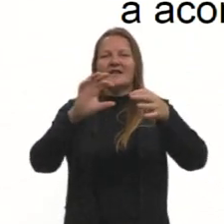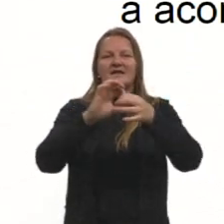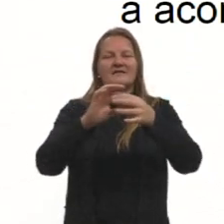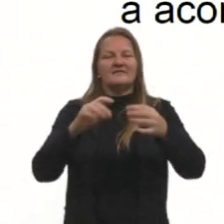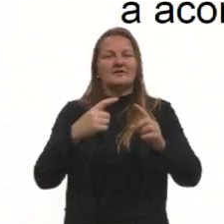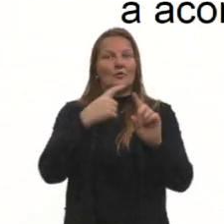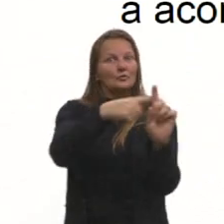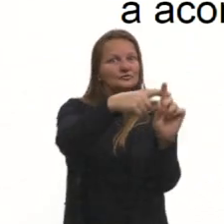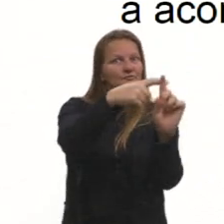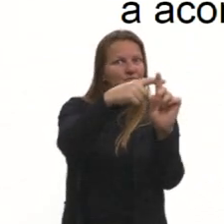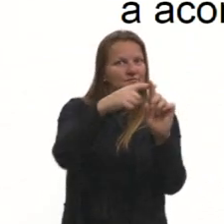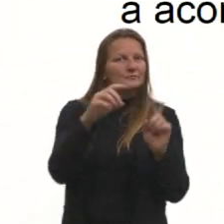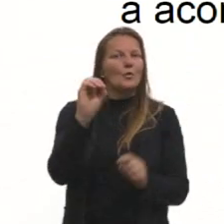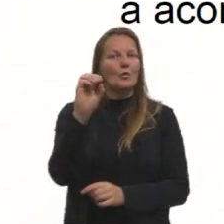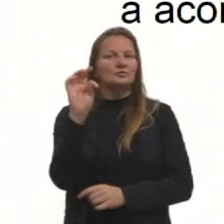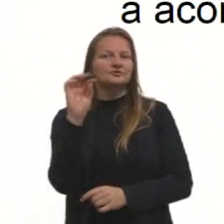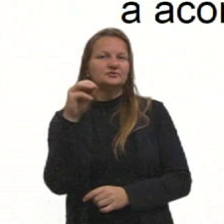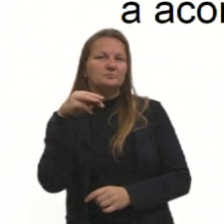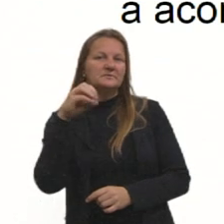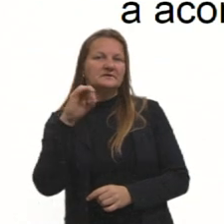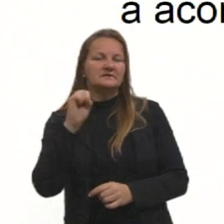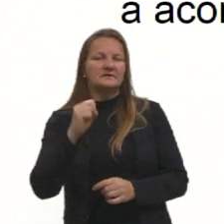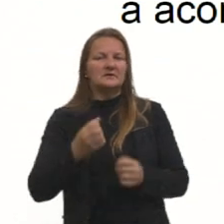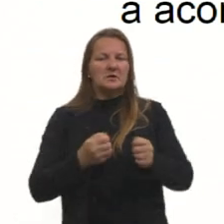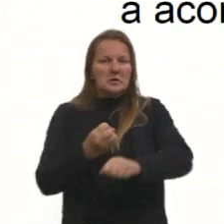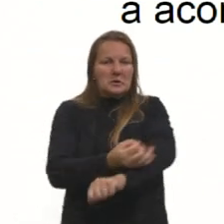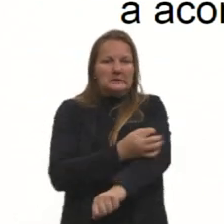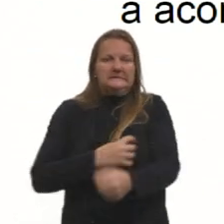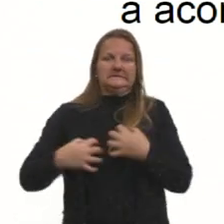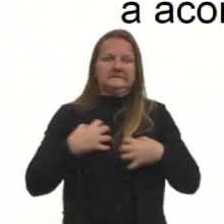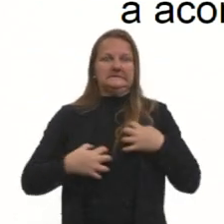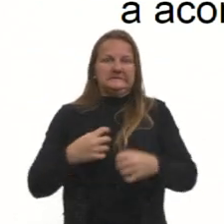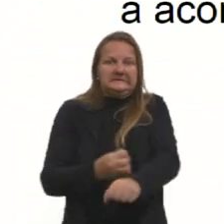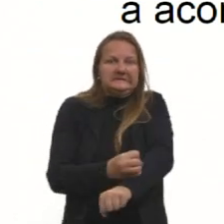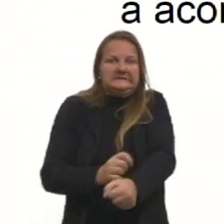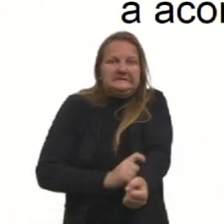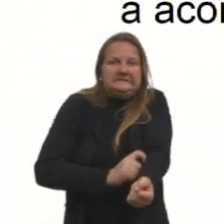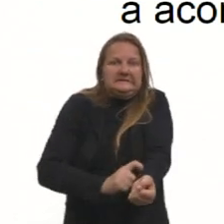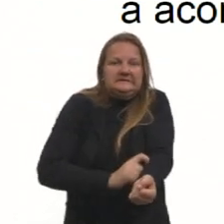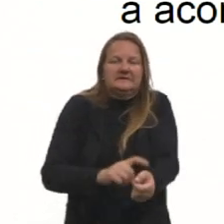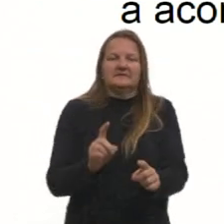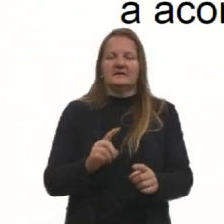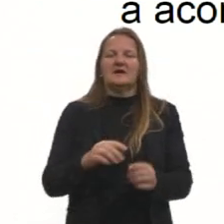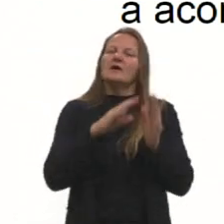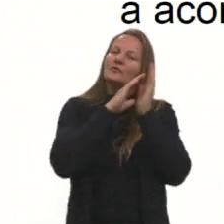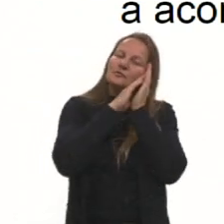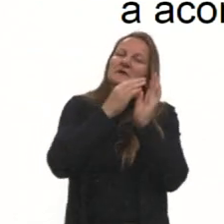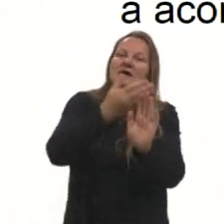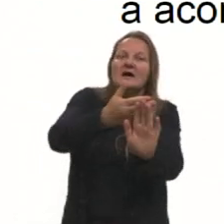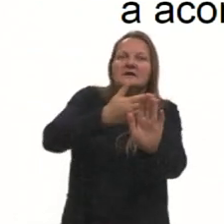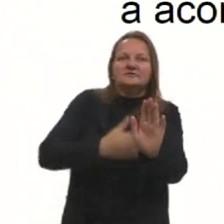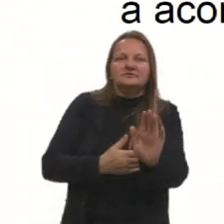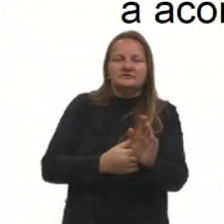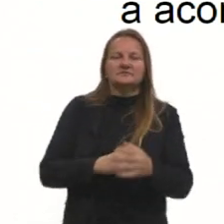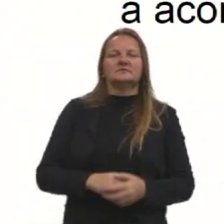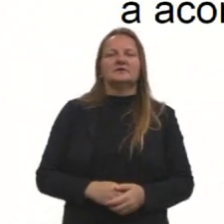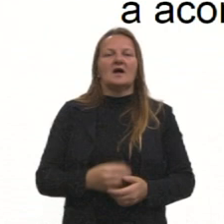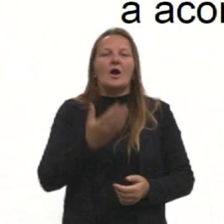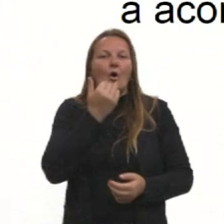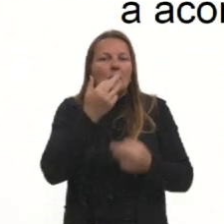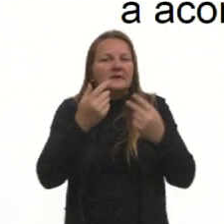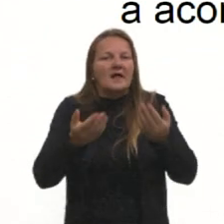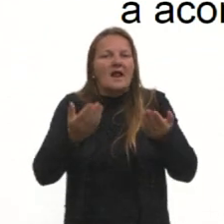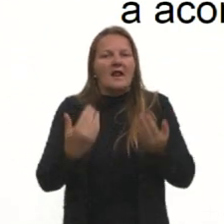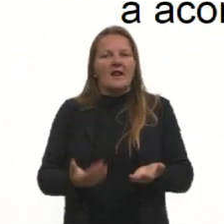otimistas não deixando a emoção tomar conta dormir cedo ter uma alimentação leve e